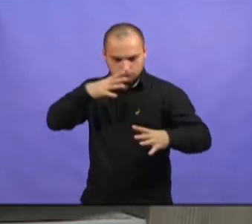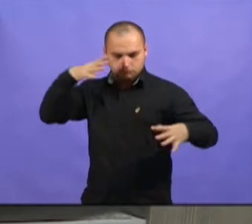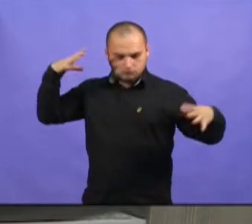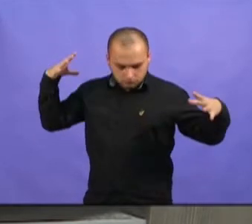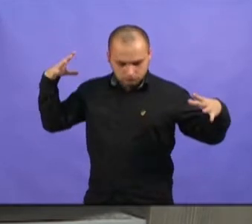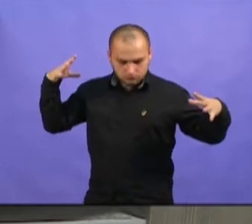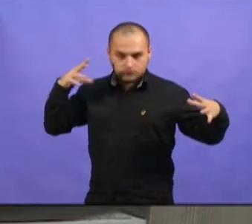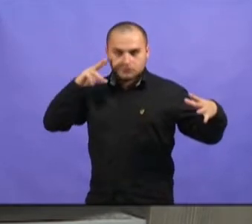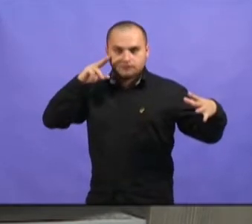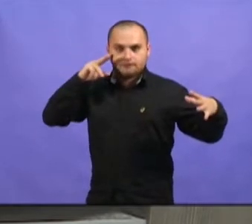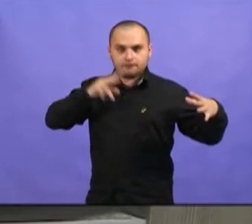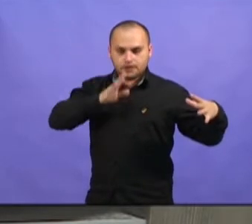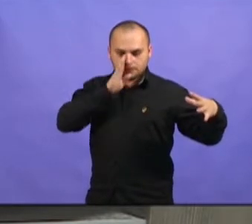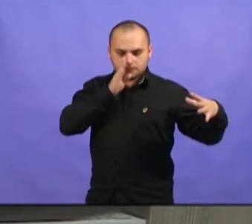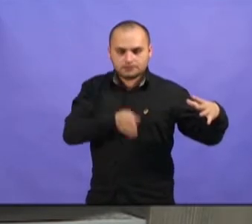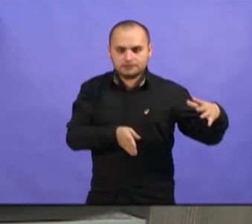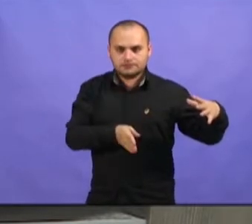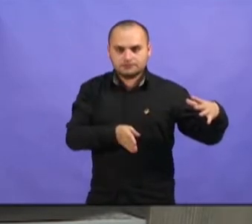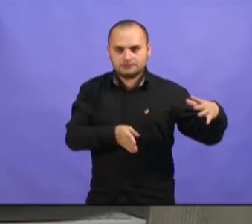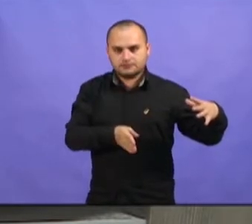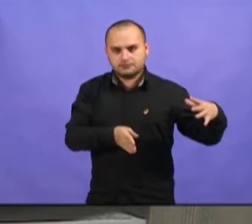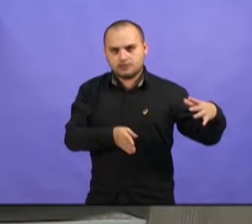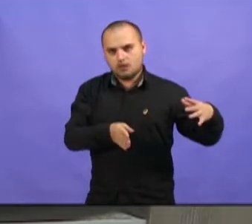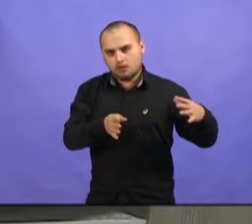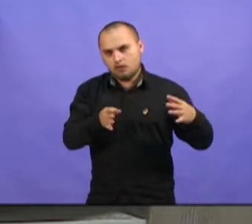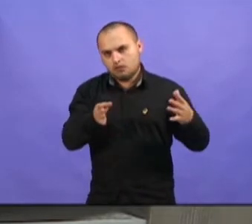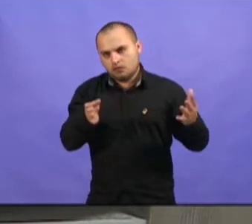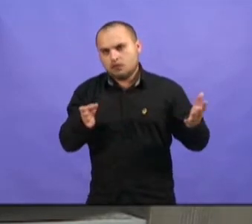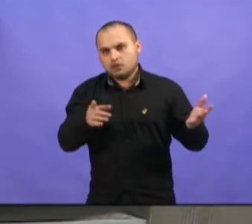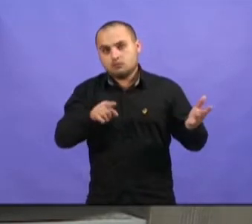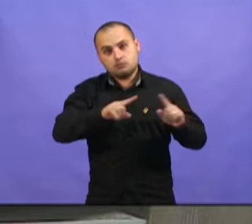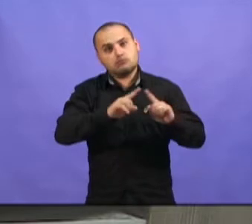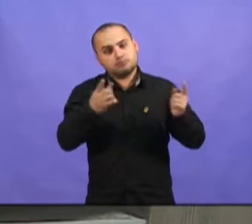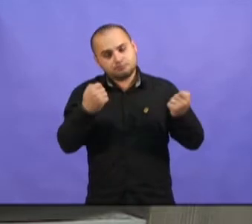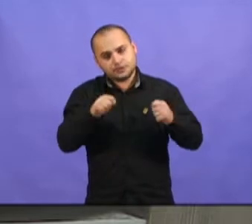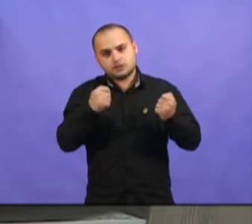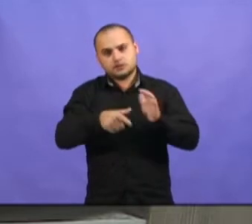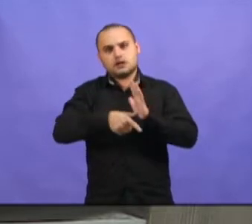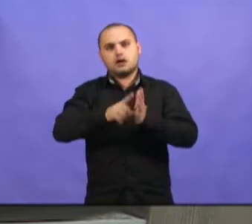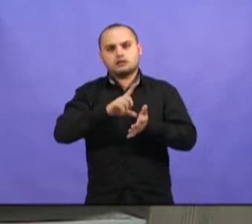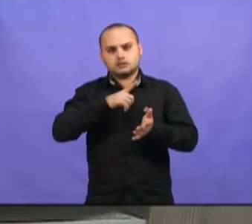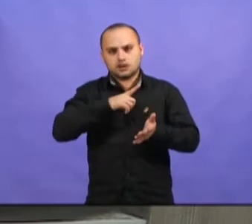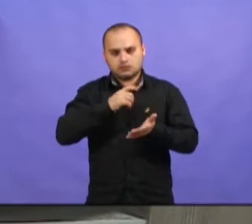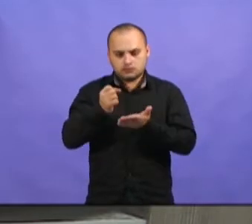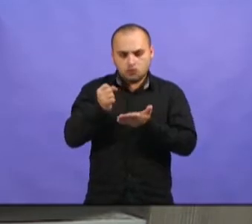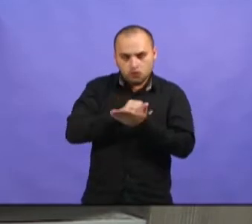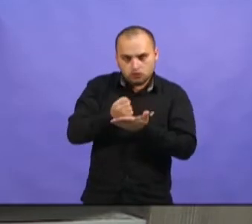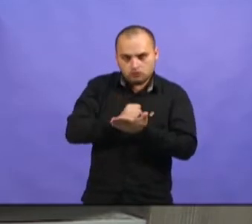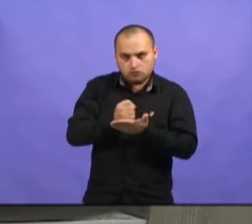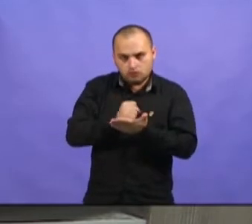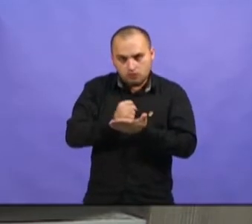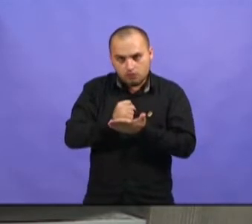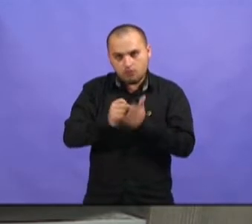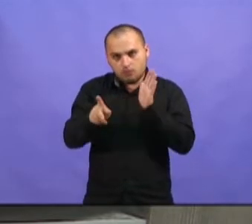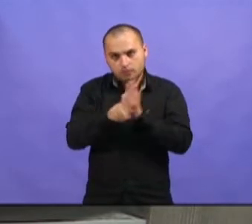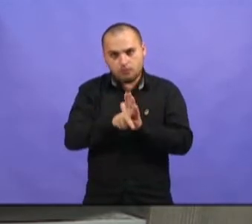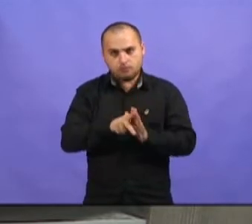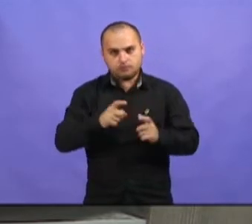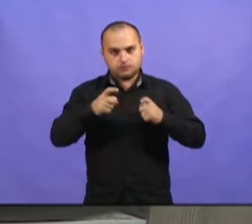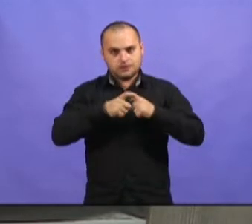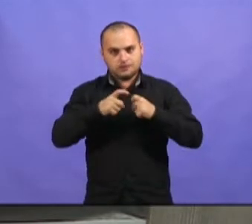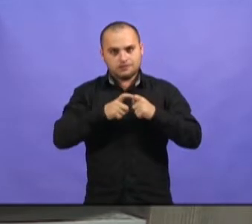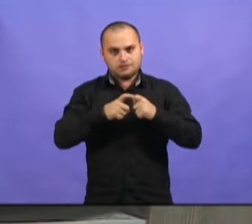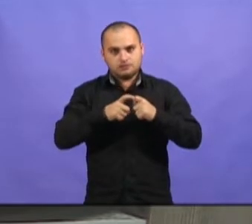Muda completamente. Claro que ela ainda é médico dependente, né? Mas ela é ampliada, né? Então, se a